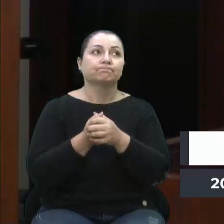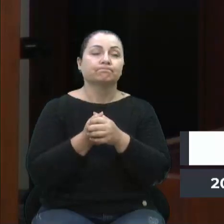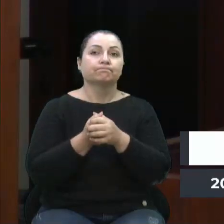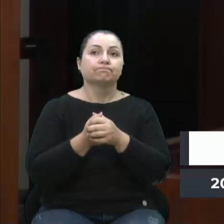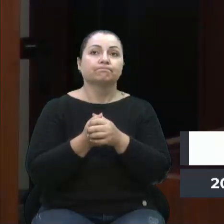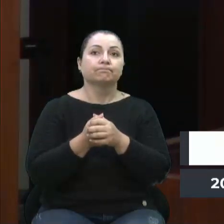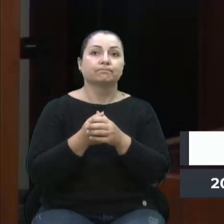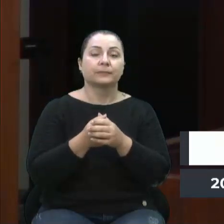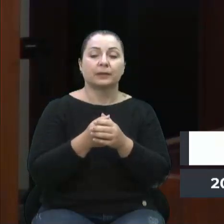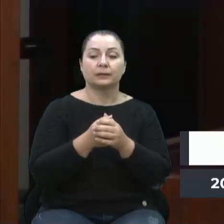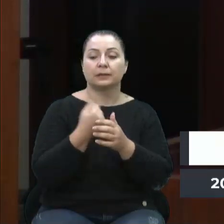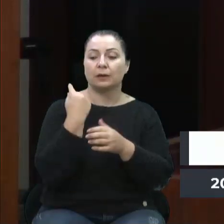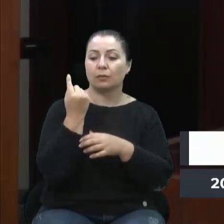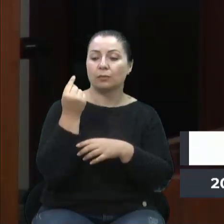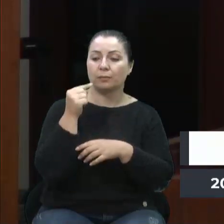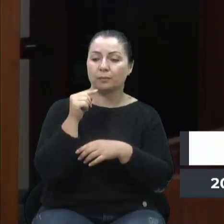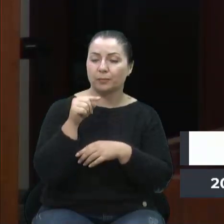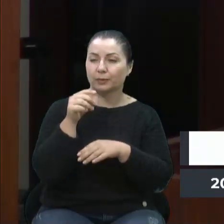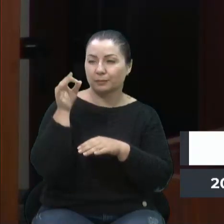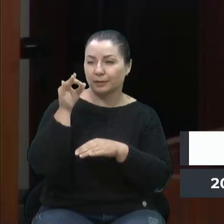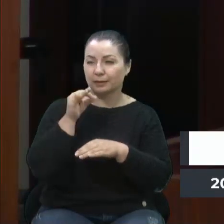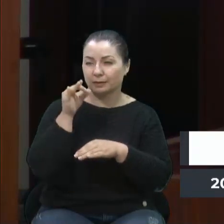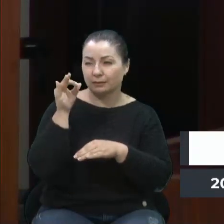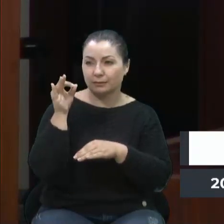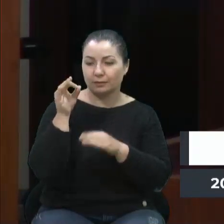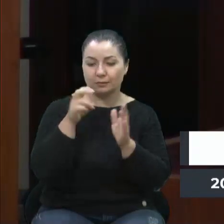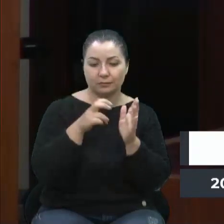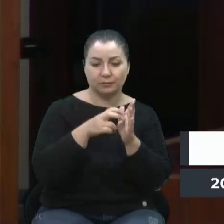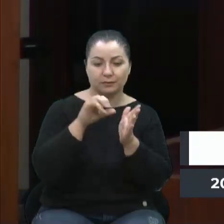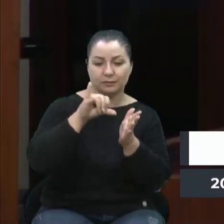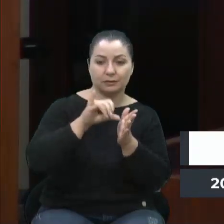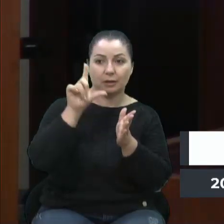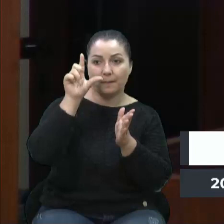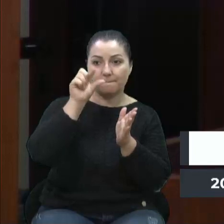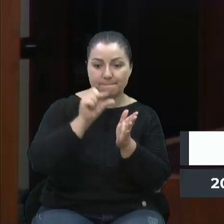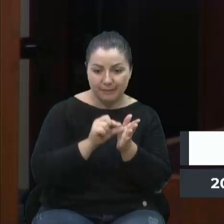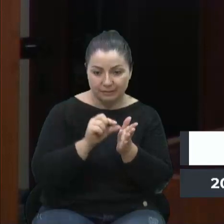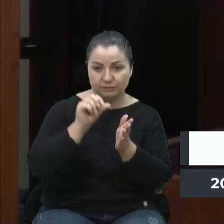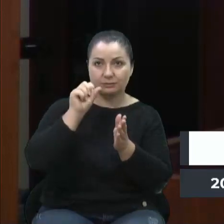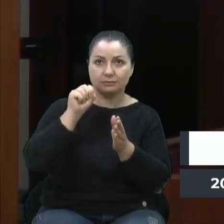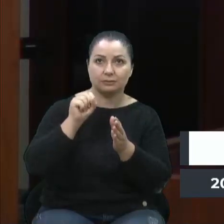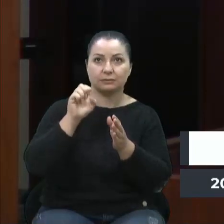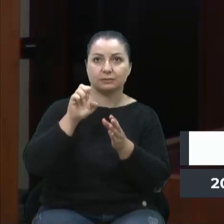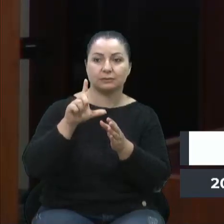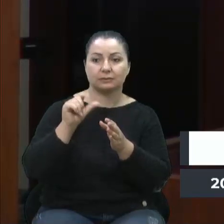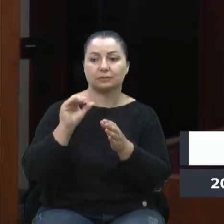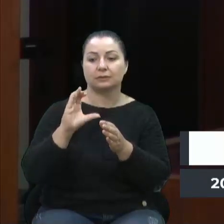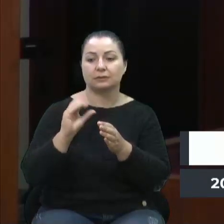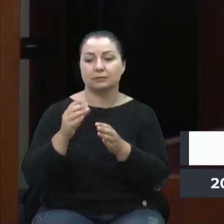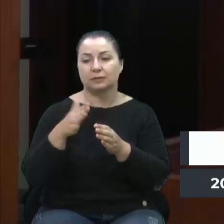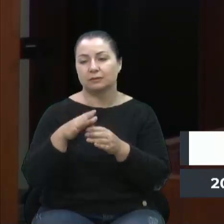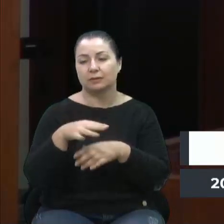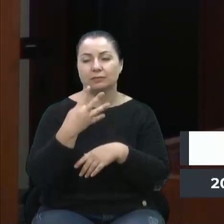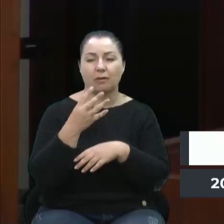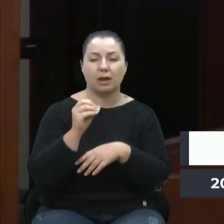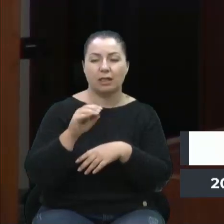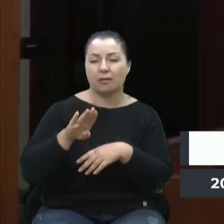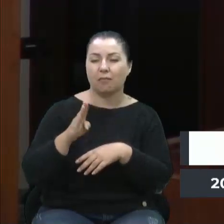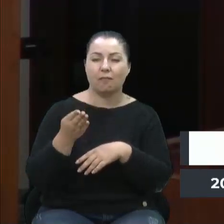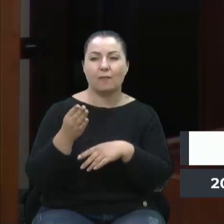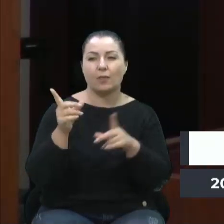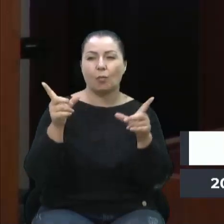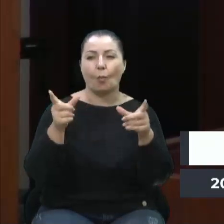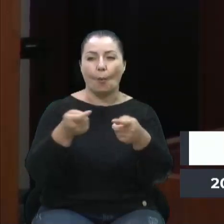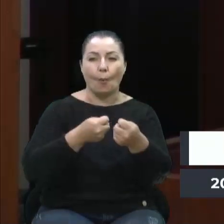percentual que o Banco Central baixa na Selic, cerca de 40 bilhões são economizados. Ou seja, nós